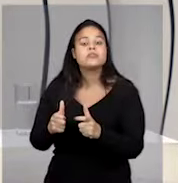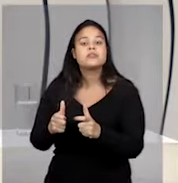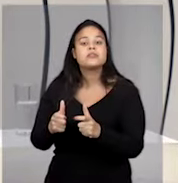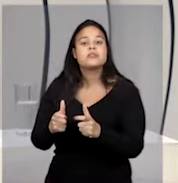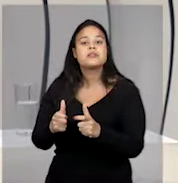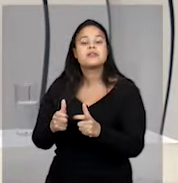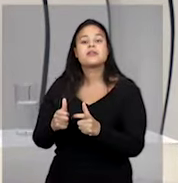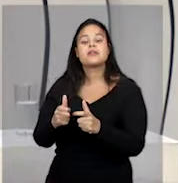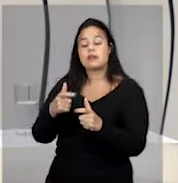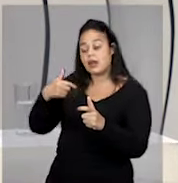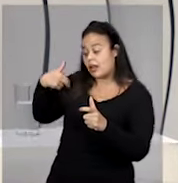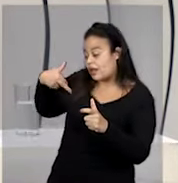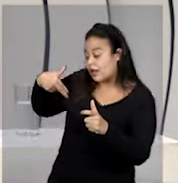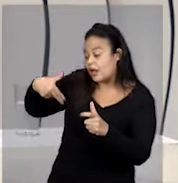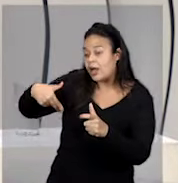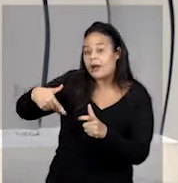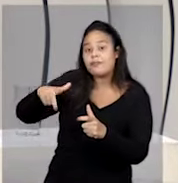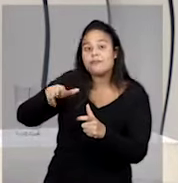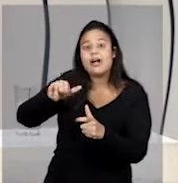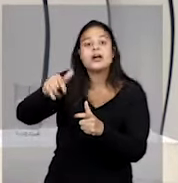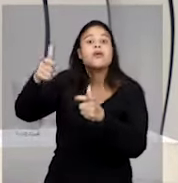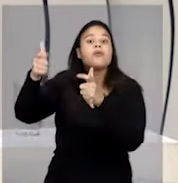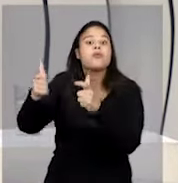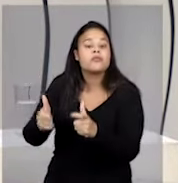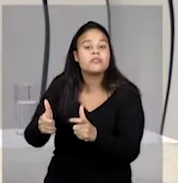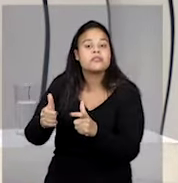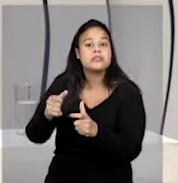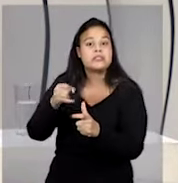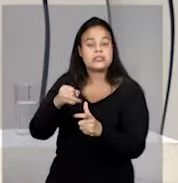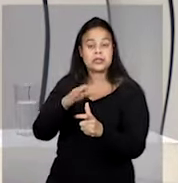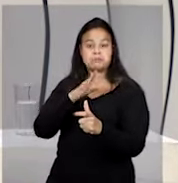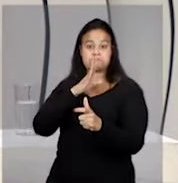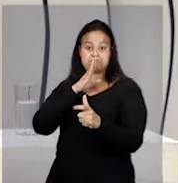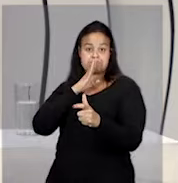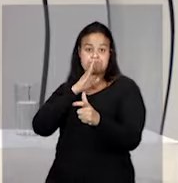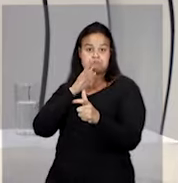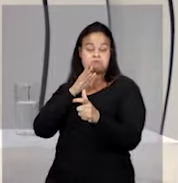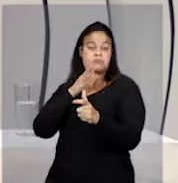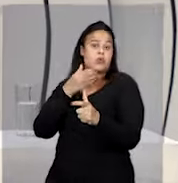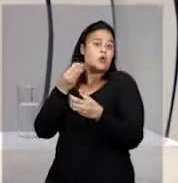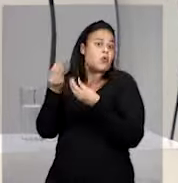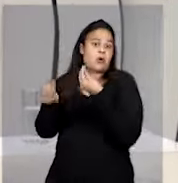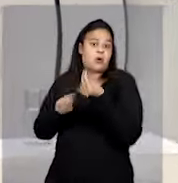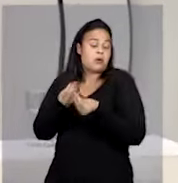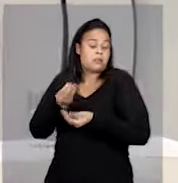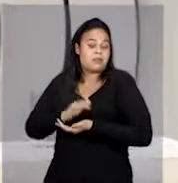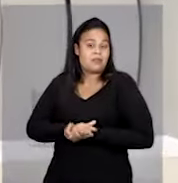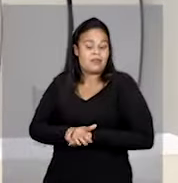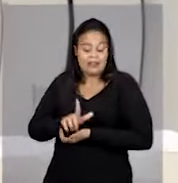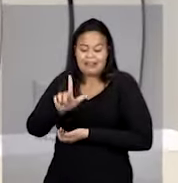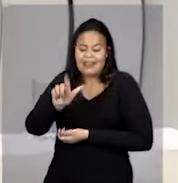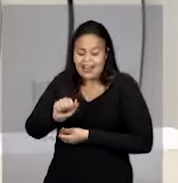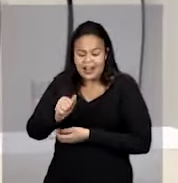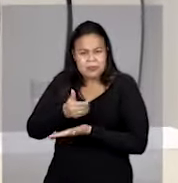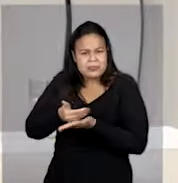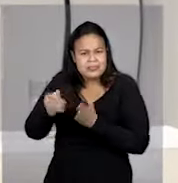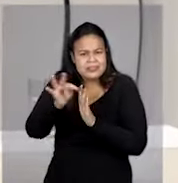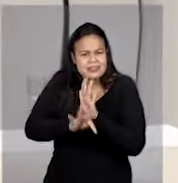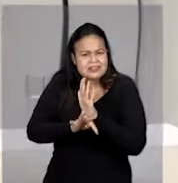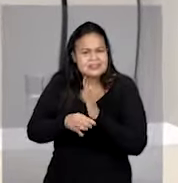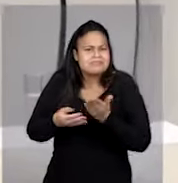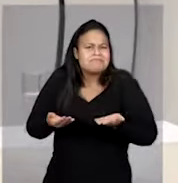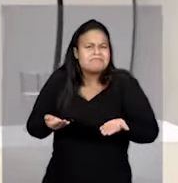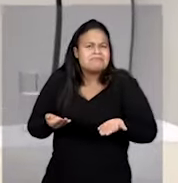localizando, está indicando. Se eu não falei desse lugar ainda, como é que eu vou começar um texto com o lá? Aí